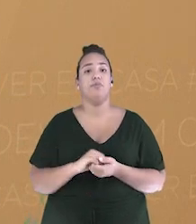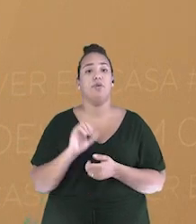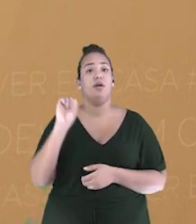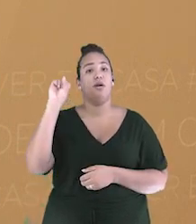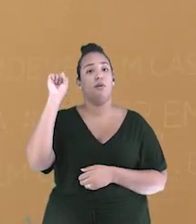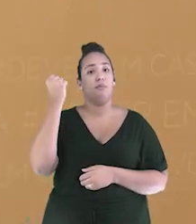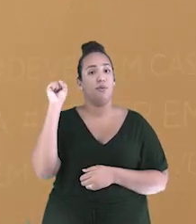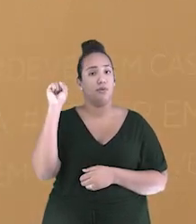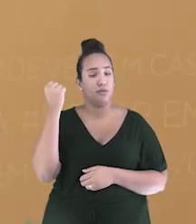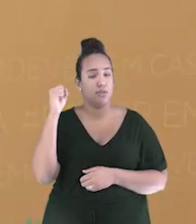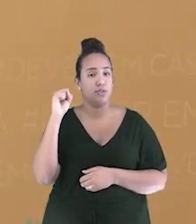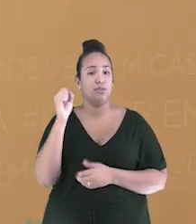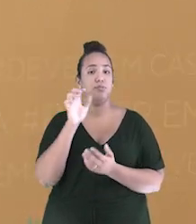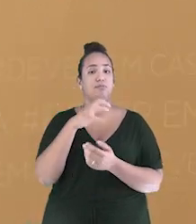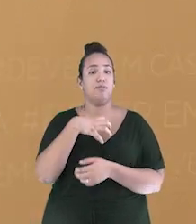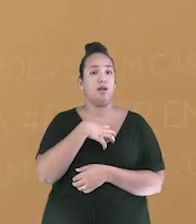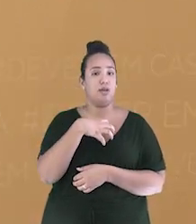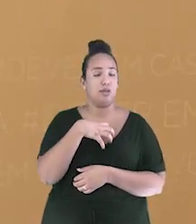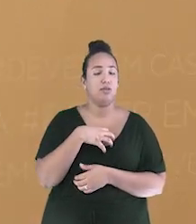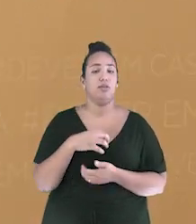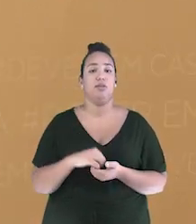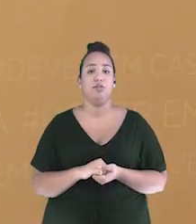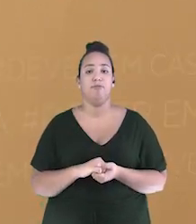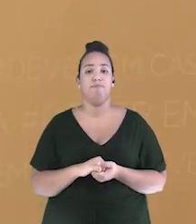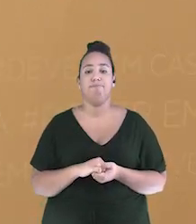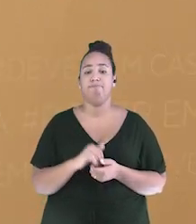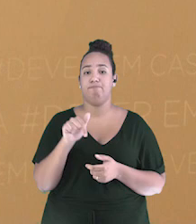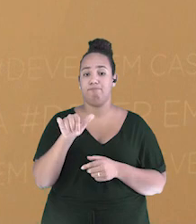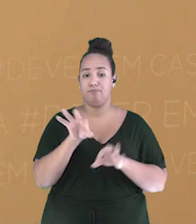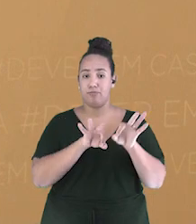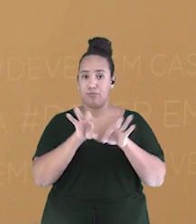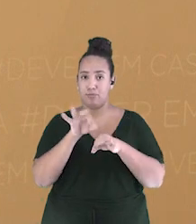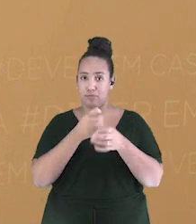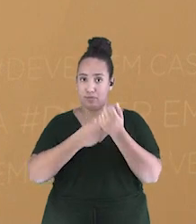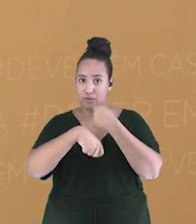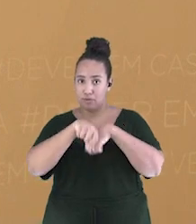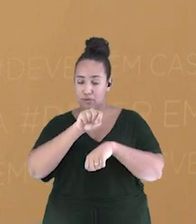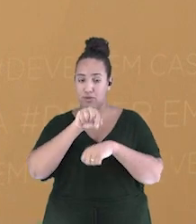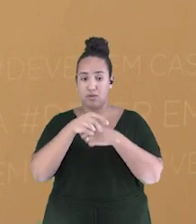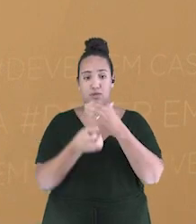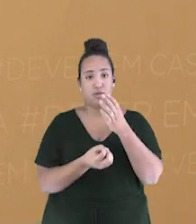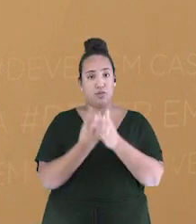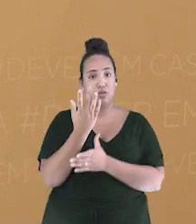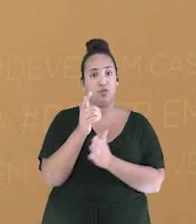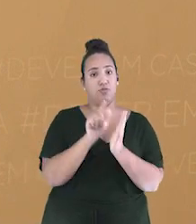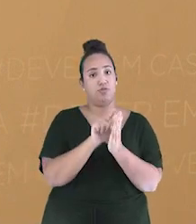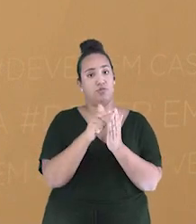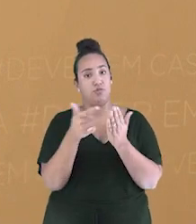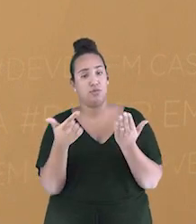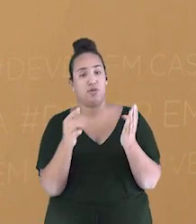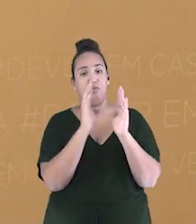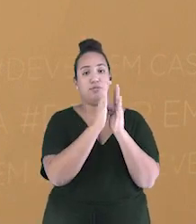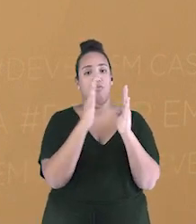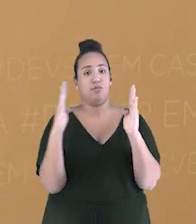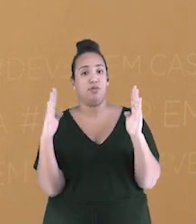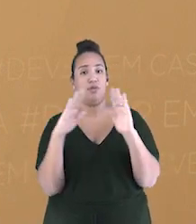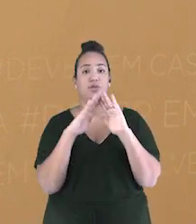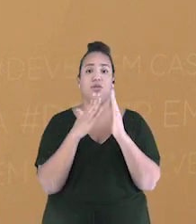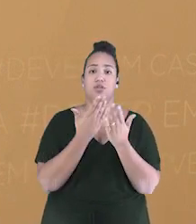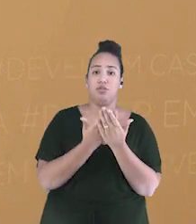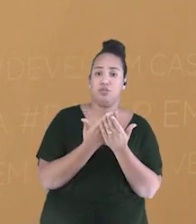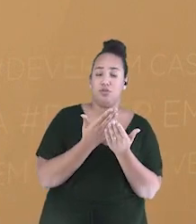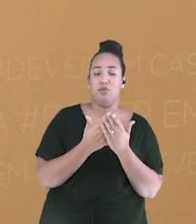Bahia, por exemplo. Se organizaram politicamente e economicamente ao fundarem jornais, bibliotecas,